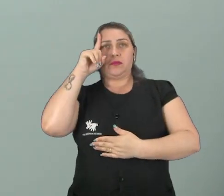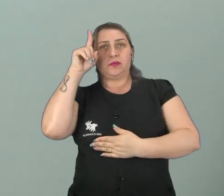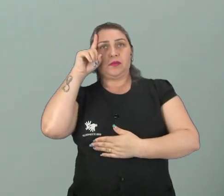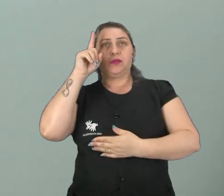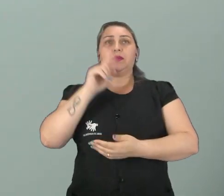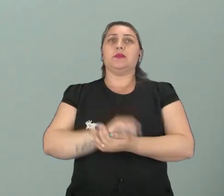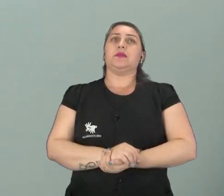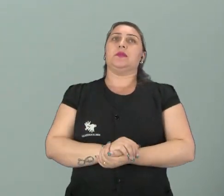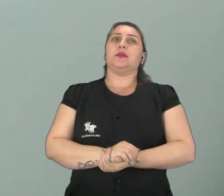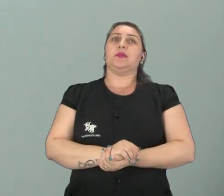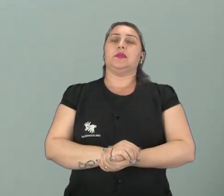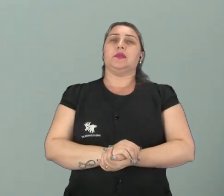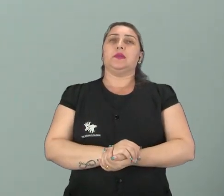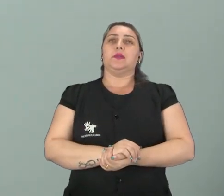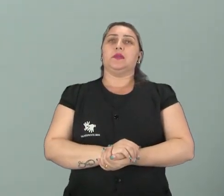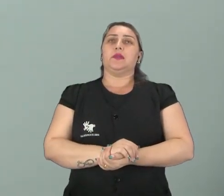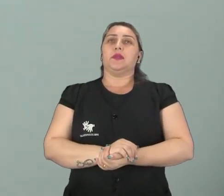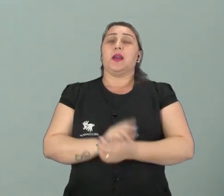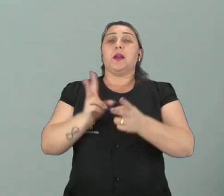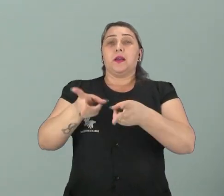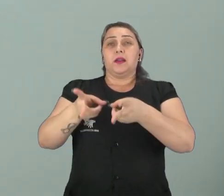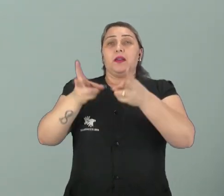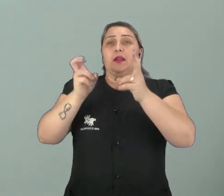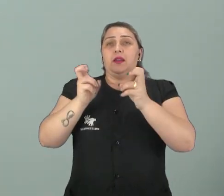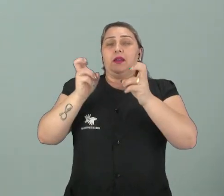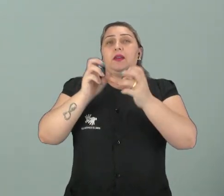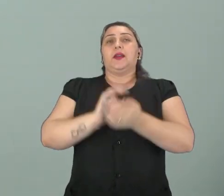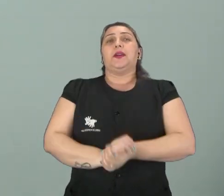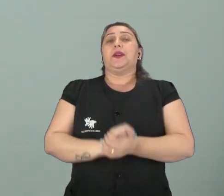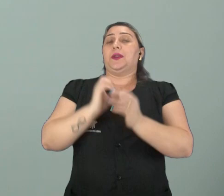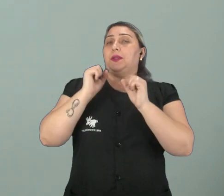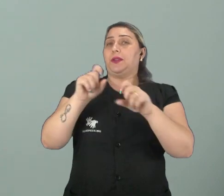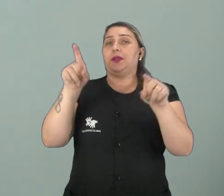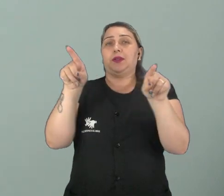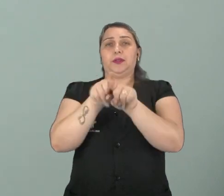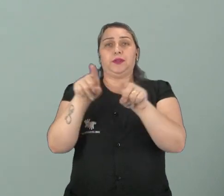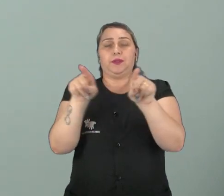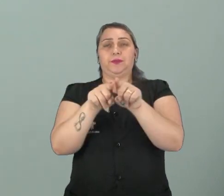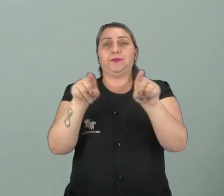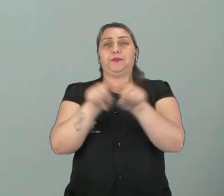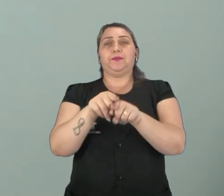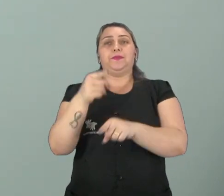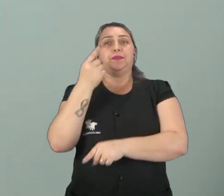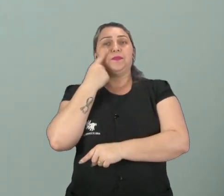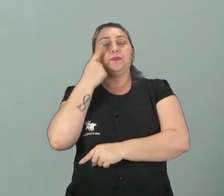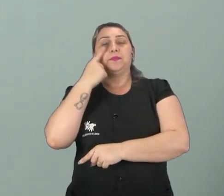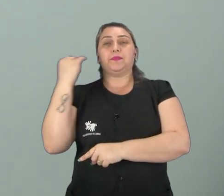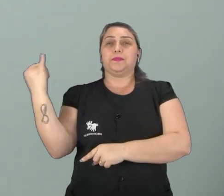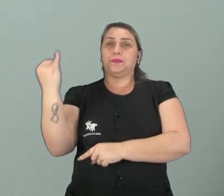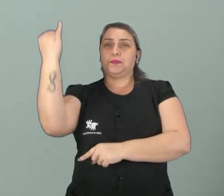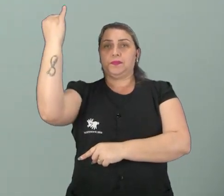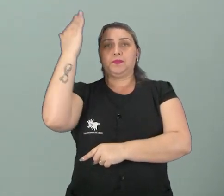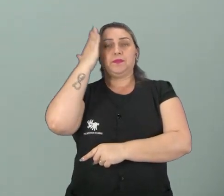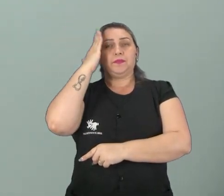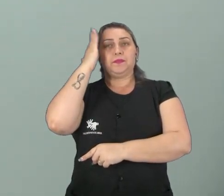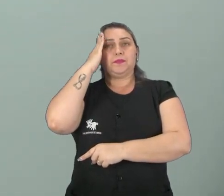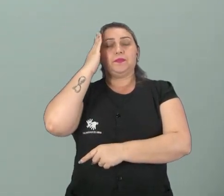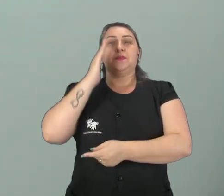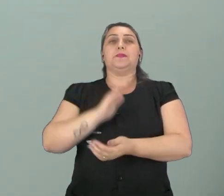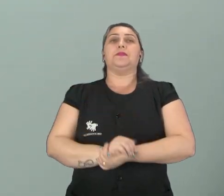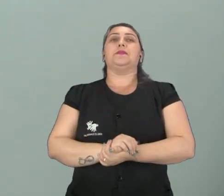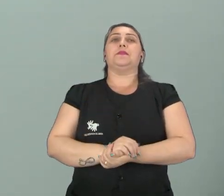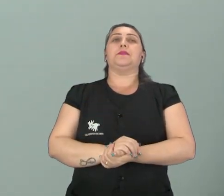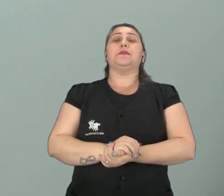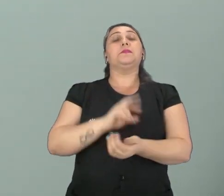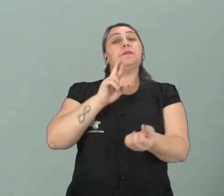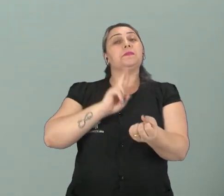diariamente. E a gente percebe que a gente pode ter uma diferença, para vocês verem como é importante a gente entender isso, entender o